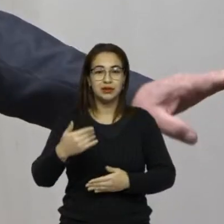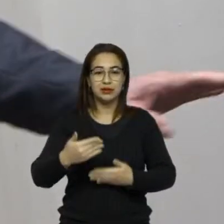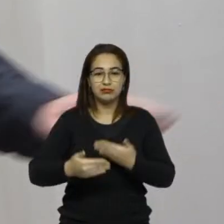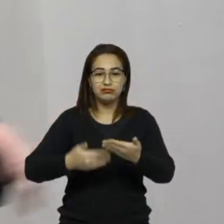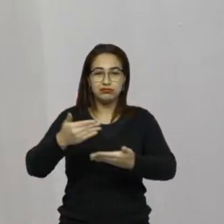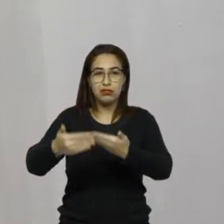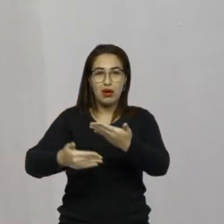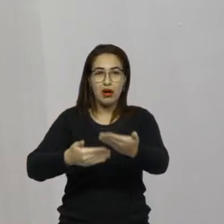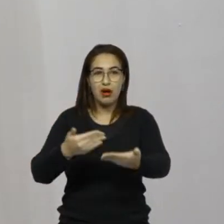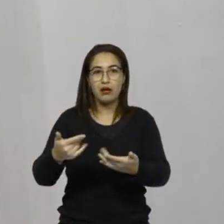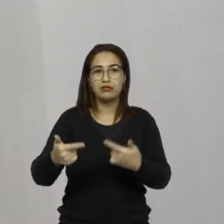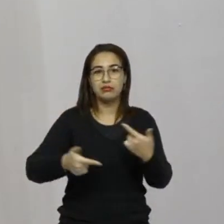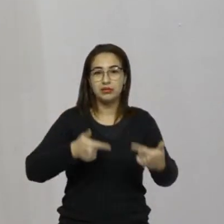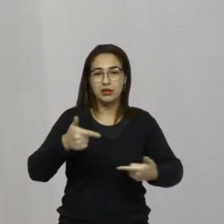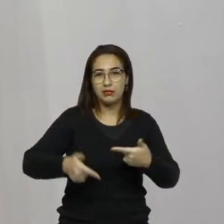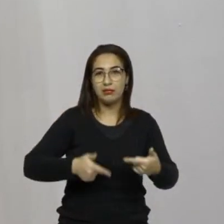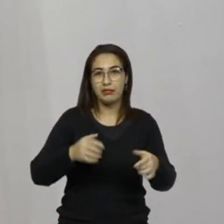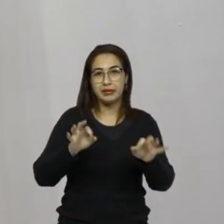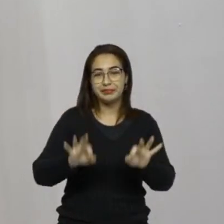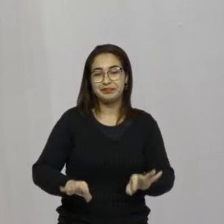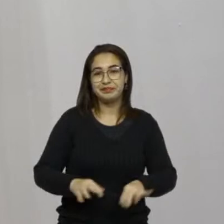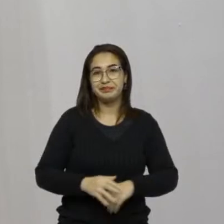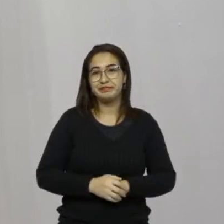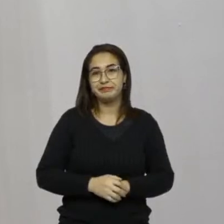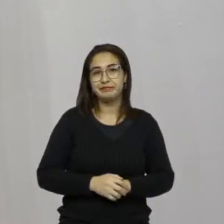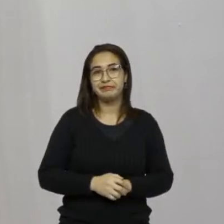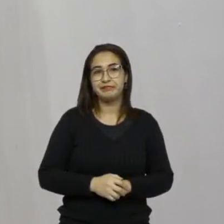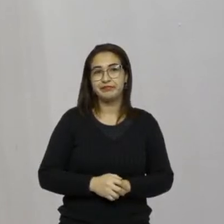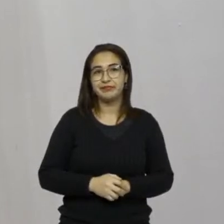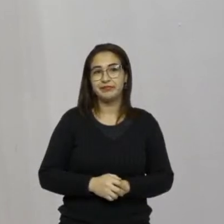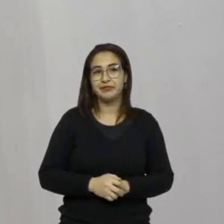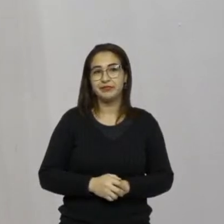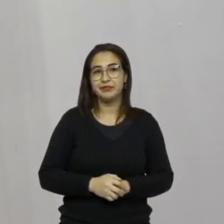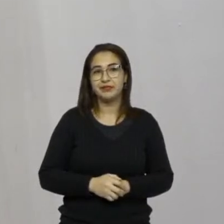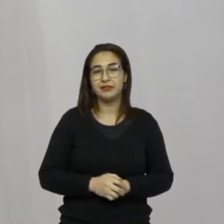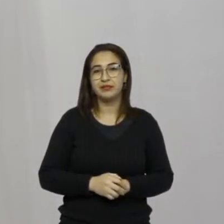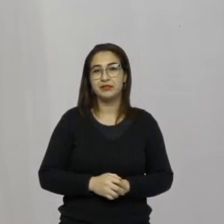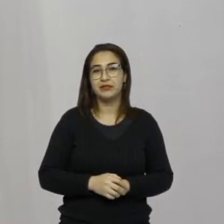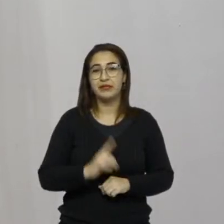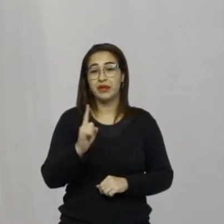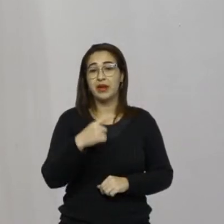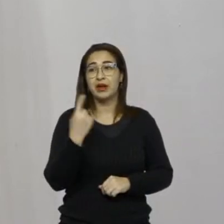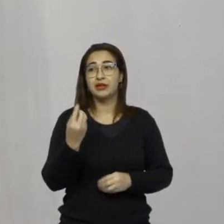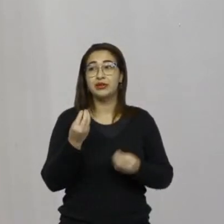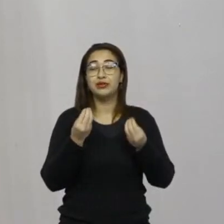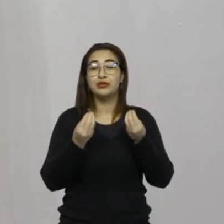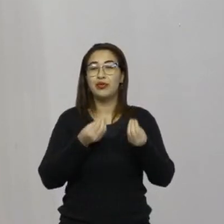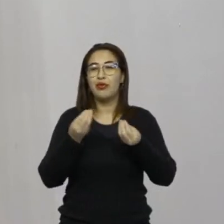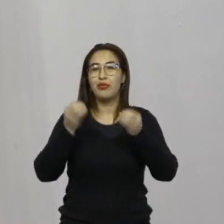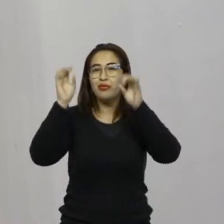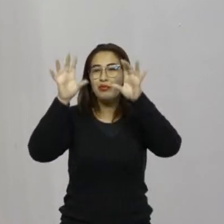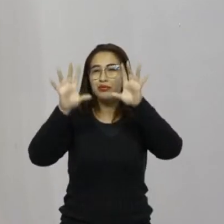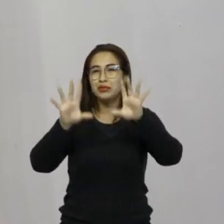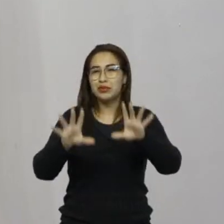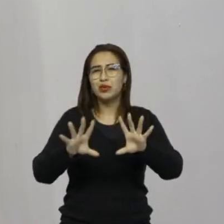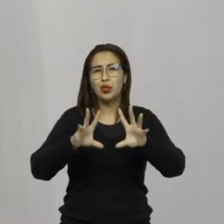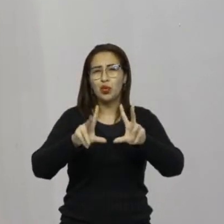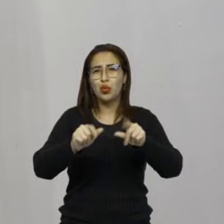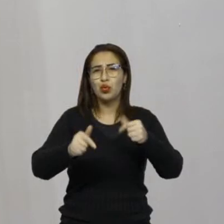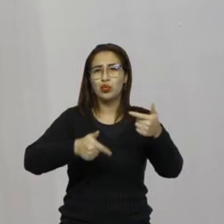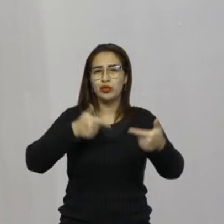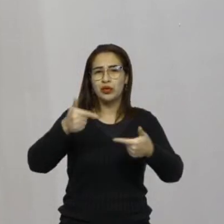nossa trajetória, né? Sem dúvida nenhuma, né? E já somos abençoados, né, por todo um